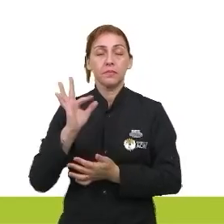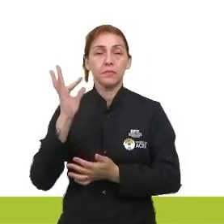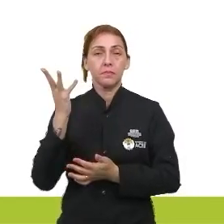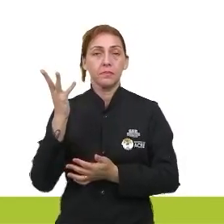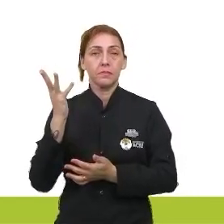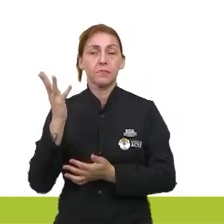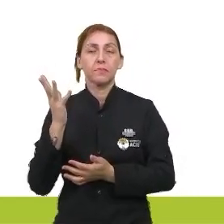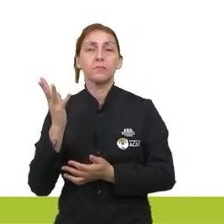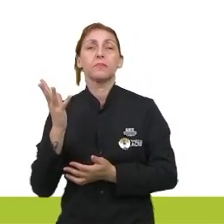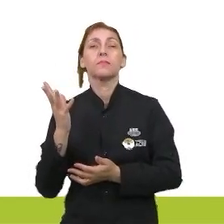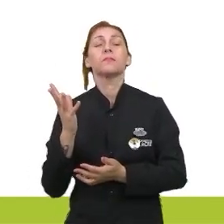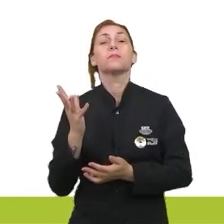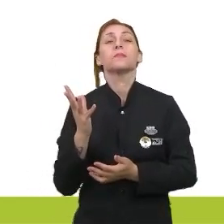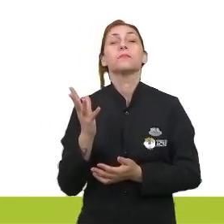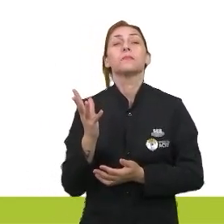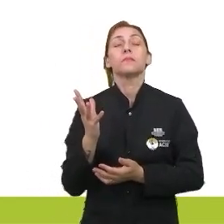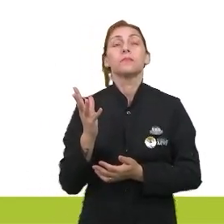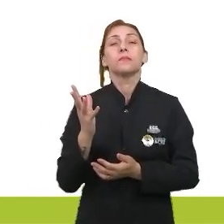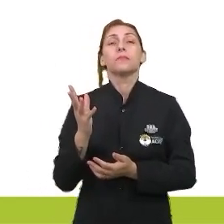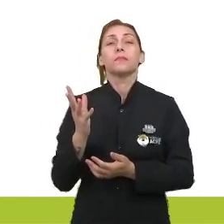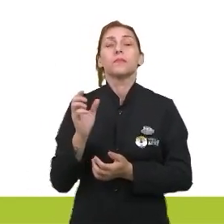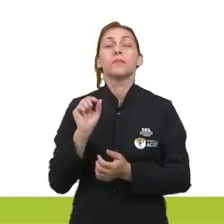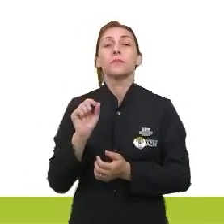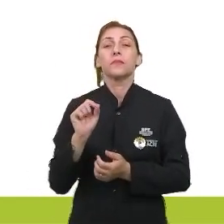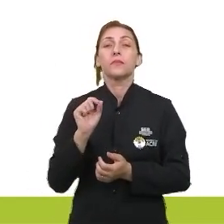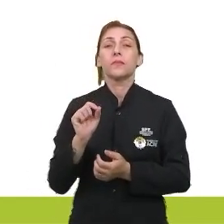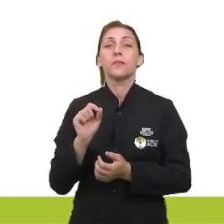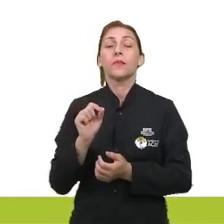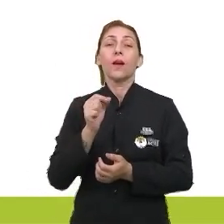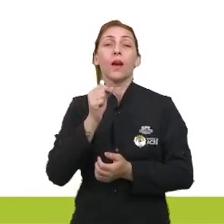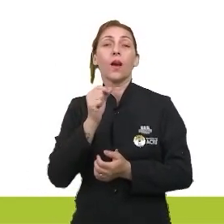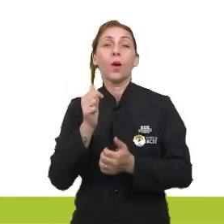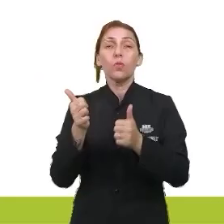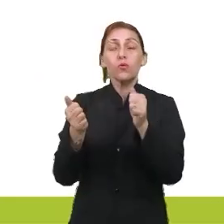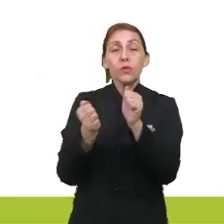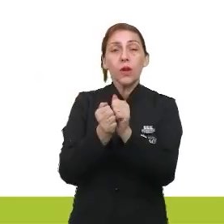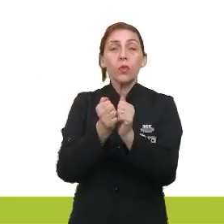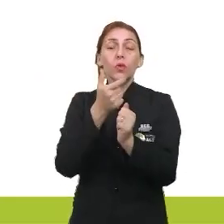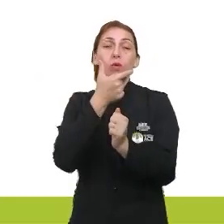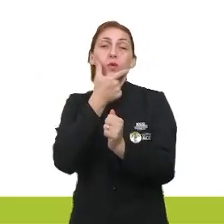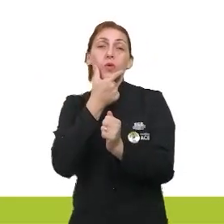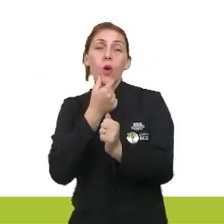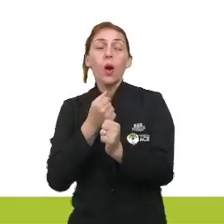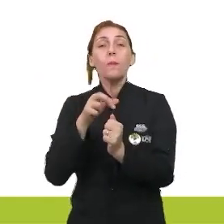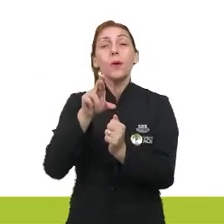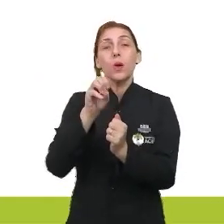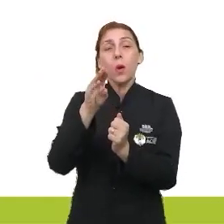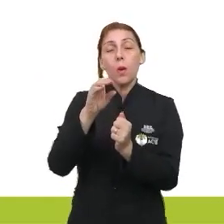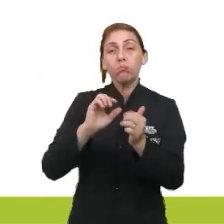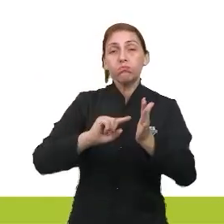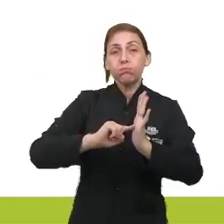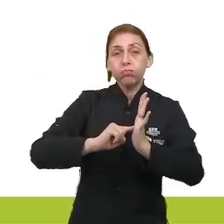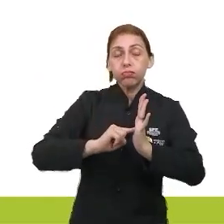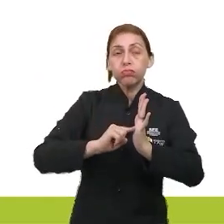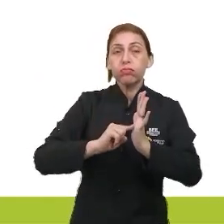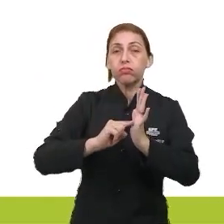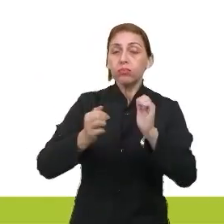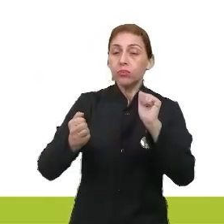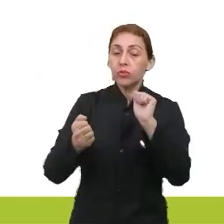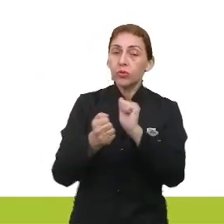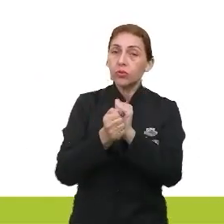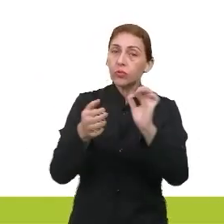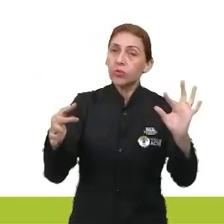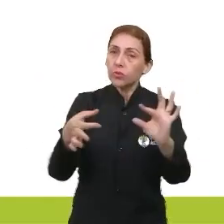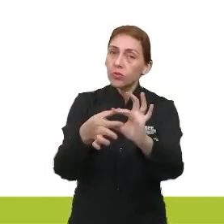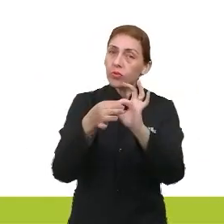a colaboração de homem e robô. Homem e robô se integram,